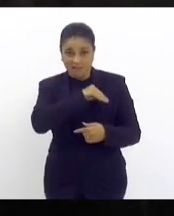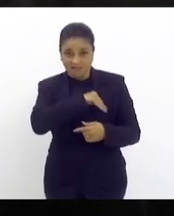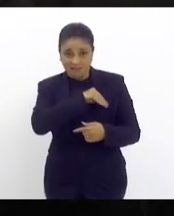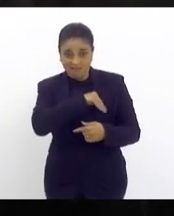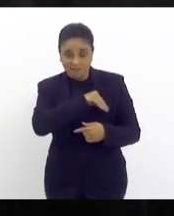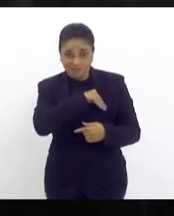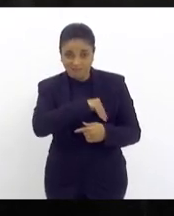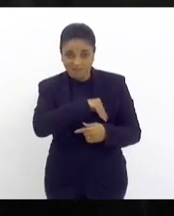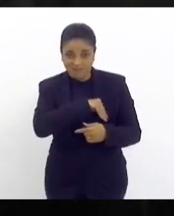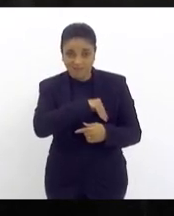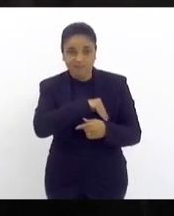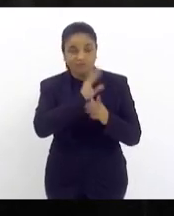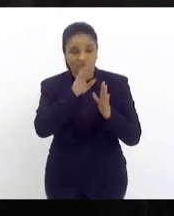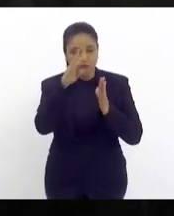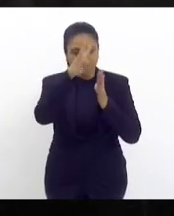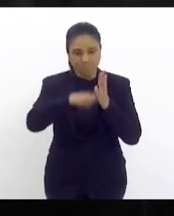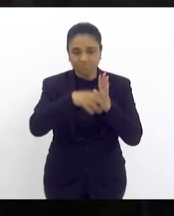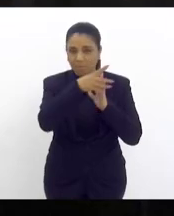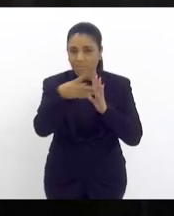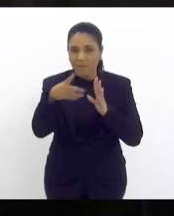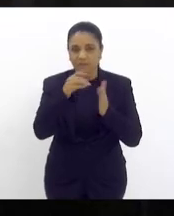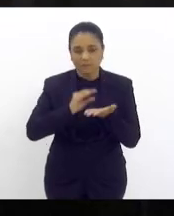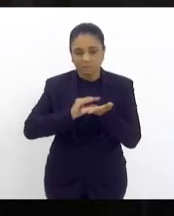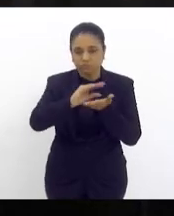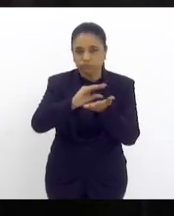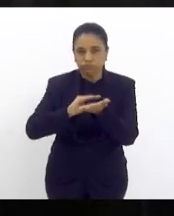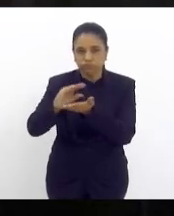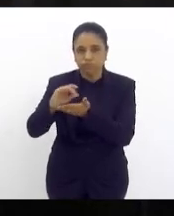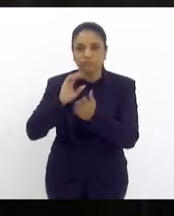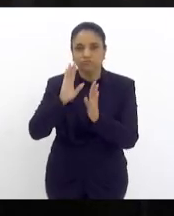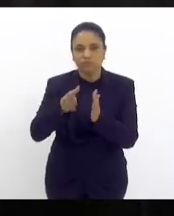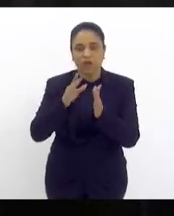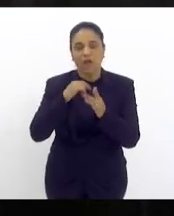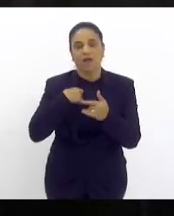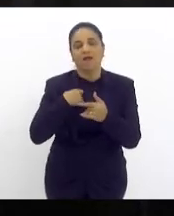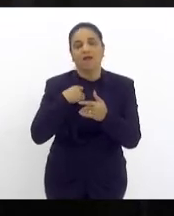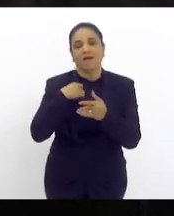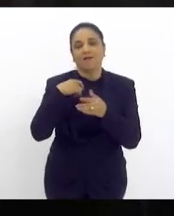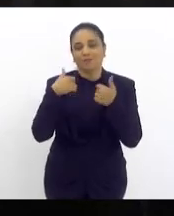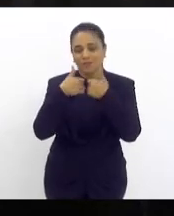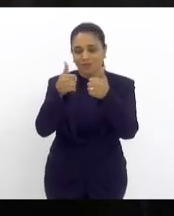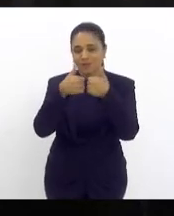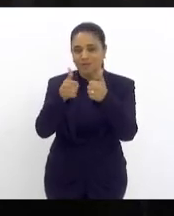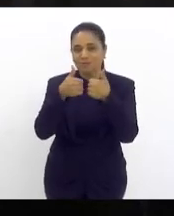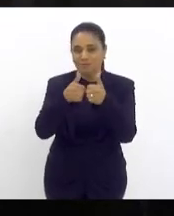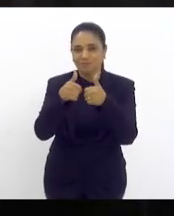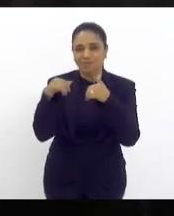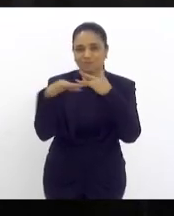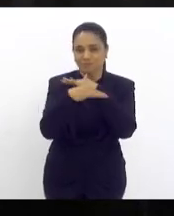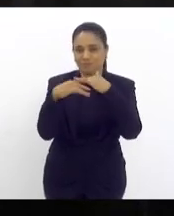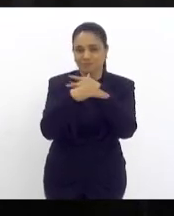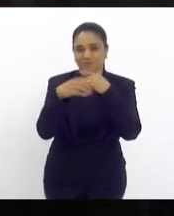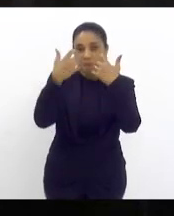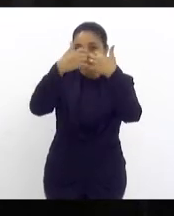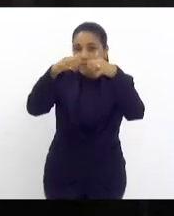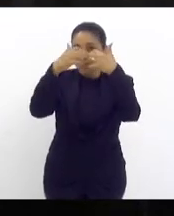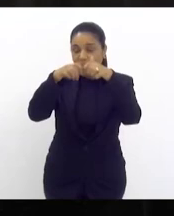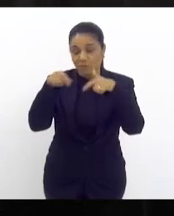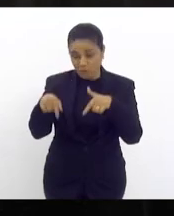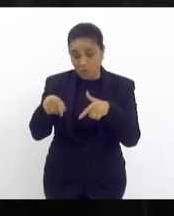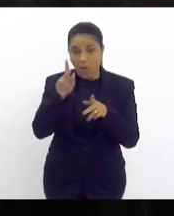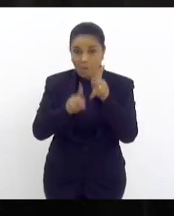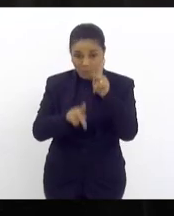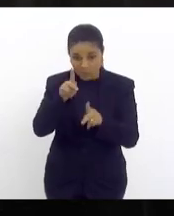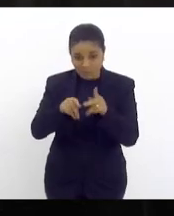na planilha que executa a tarifa de transporte público em Petrópolis Ou seja a população tá pagando